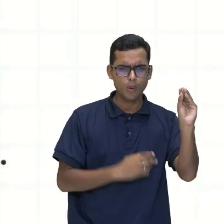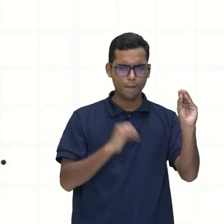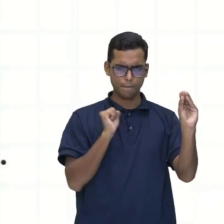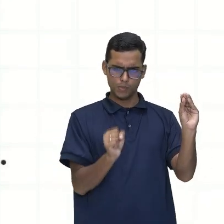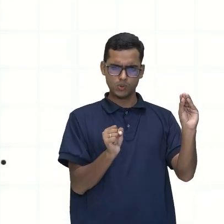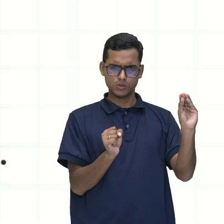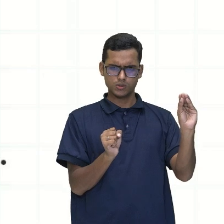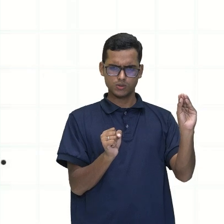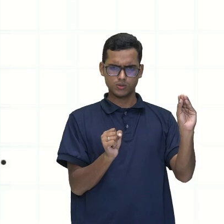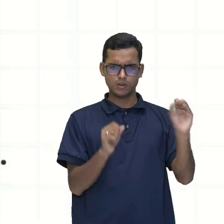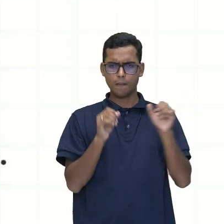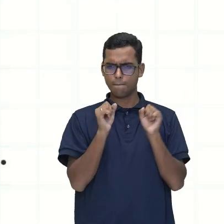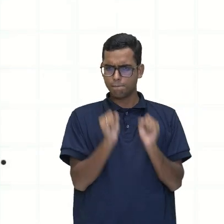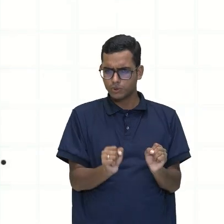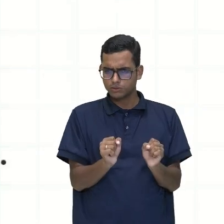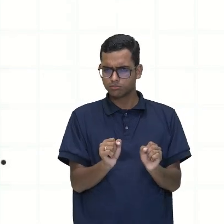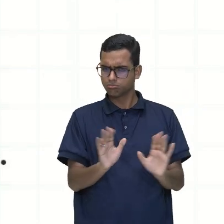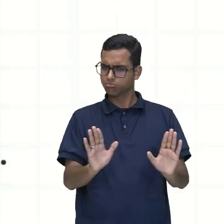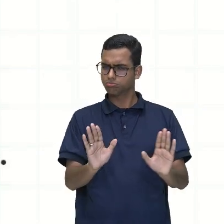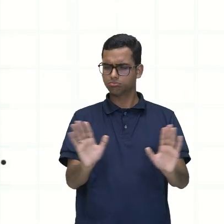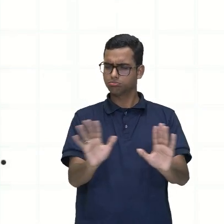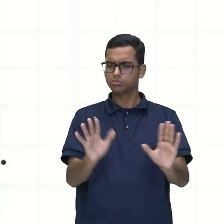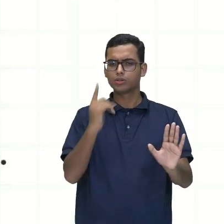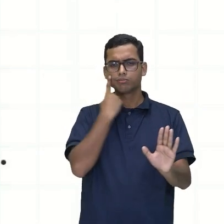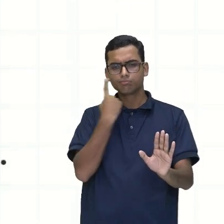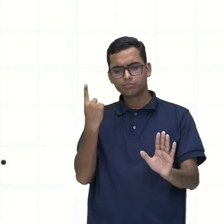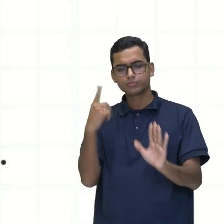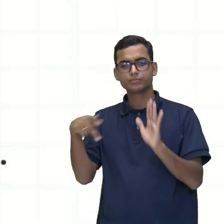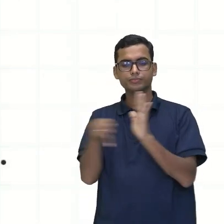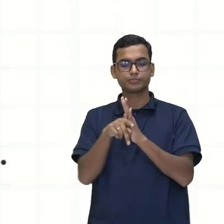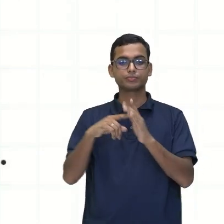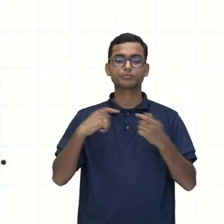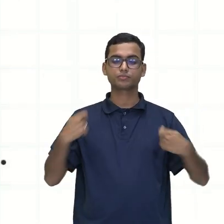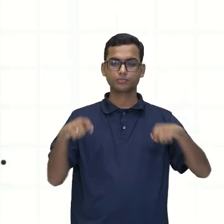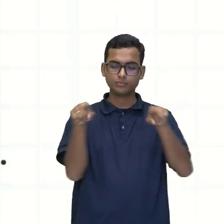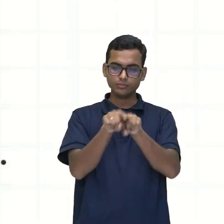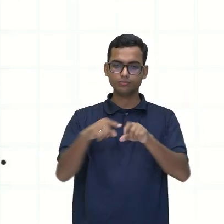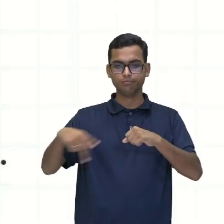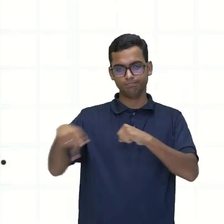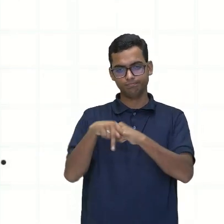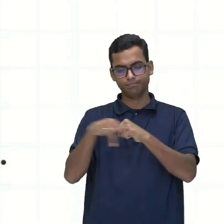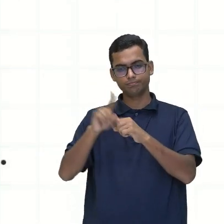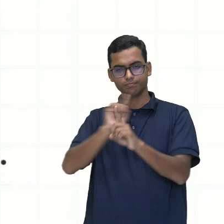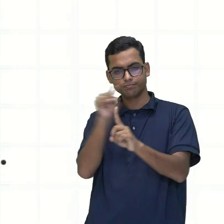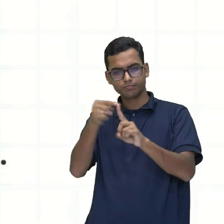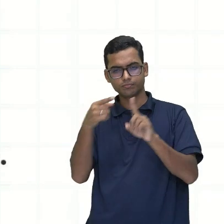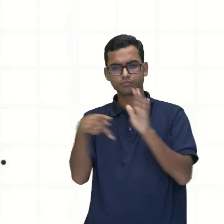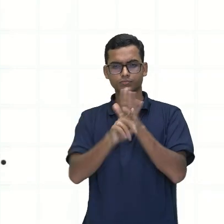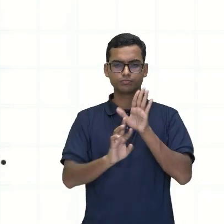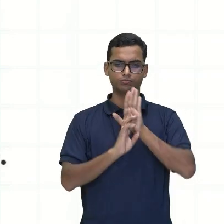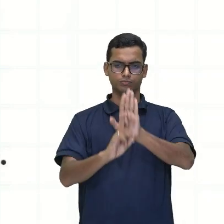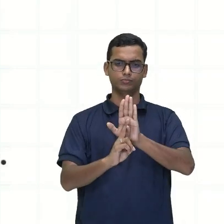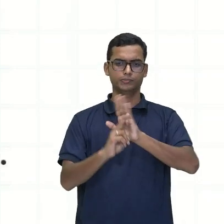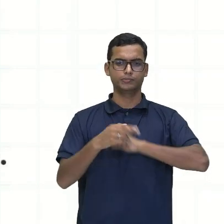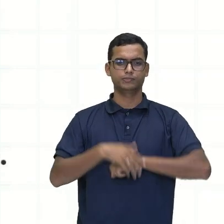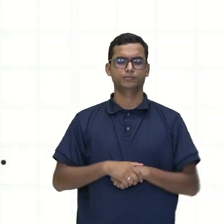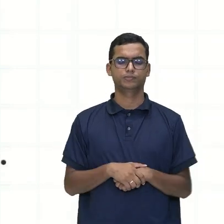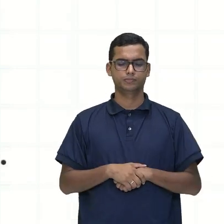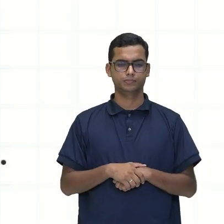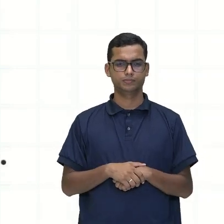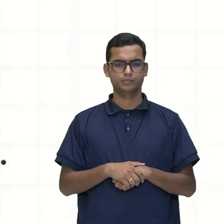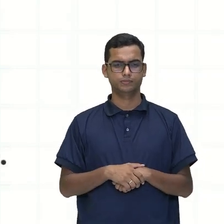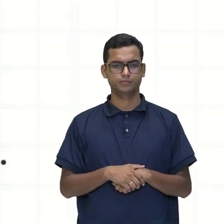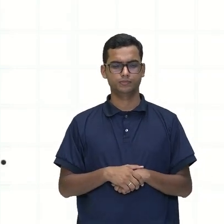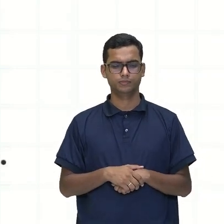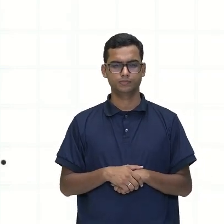tenho o meu verbo aqui, né? Eu vou ter que utilizar os pronomes com função de objeto. Então, como seria eles aqui, com função